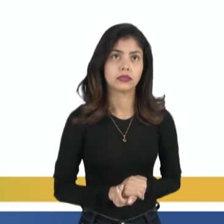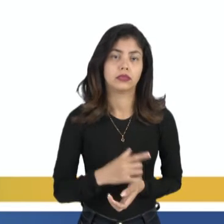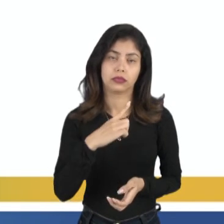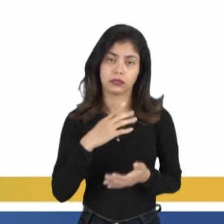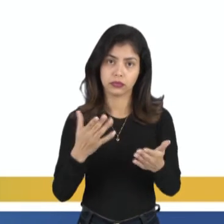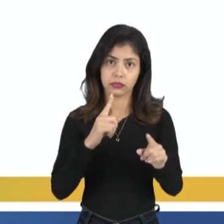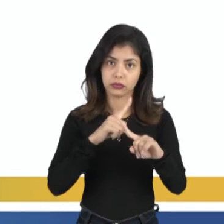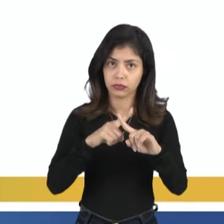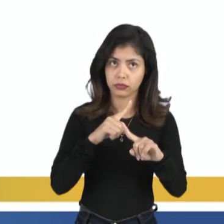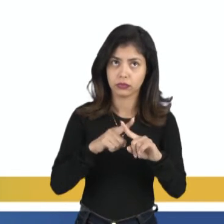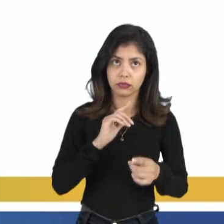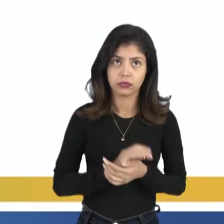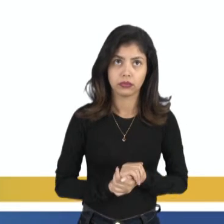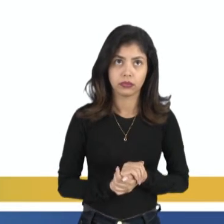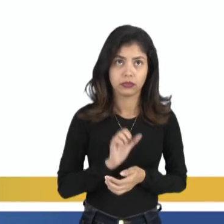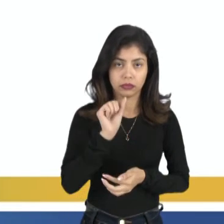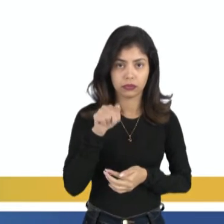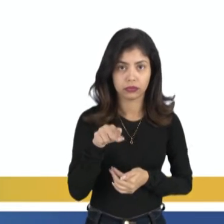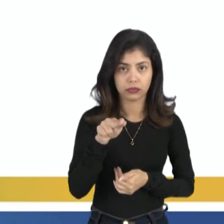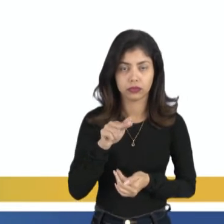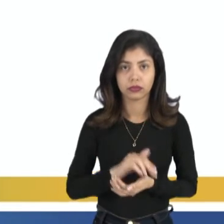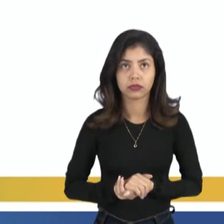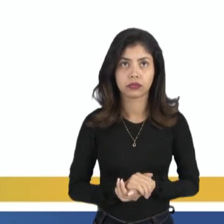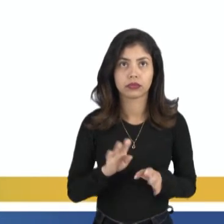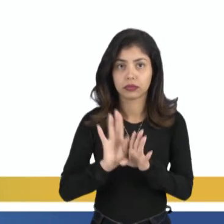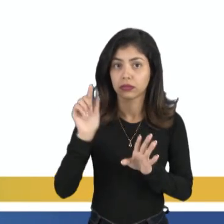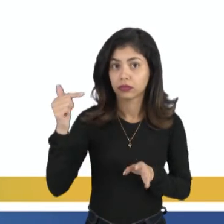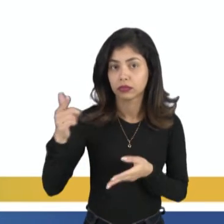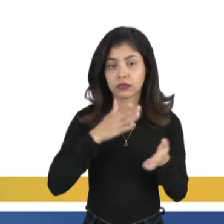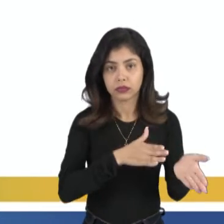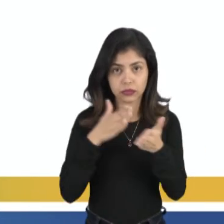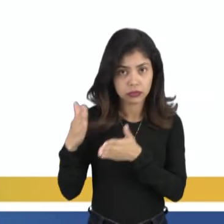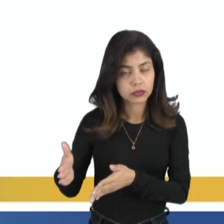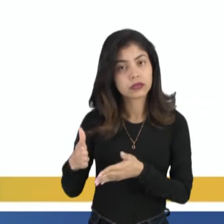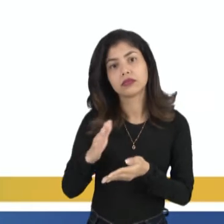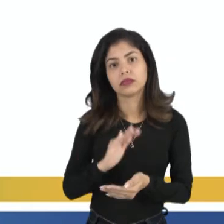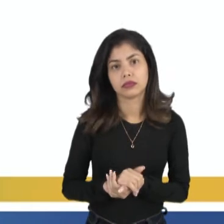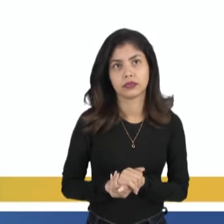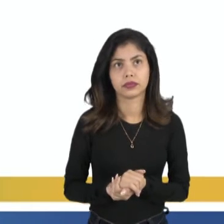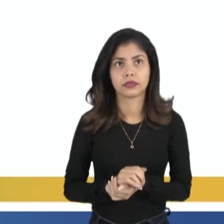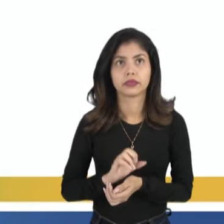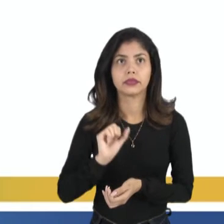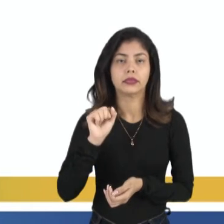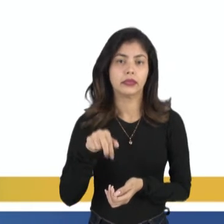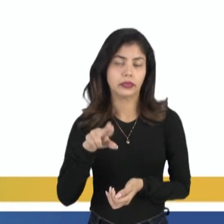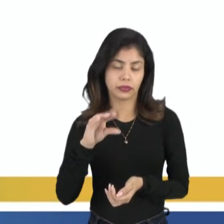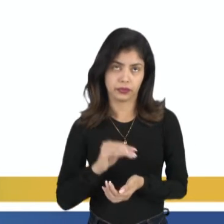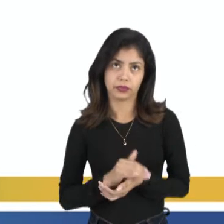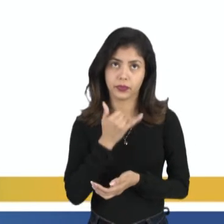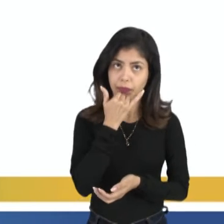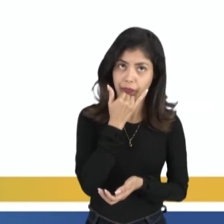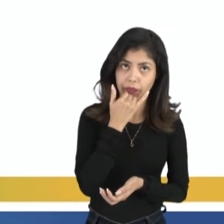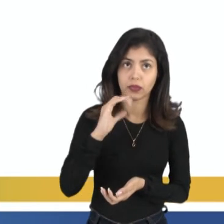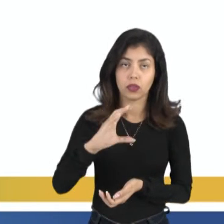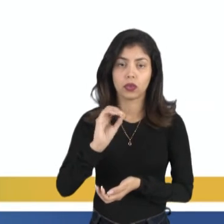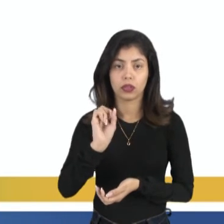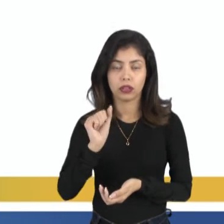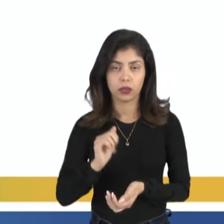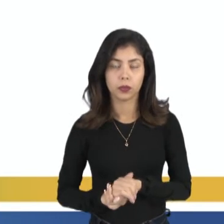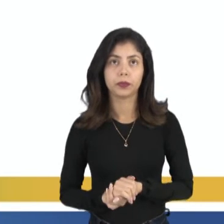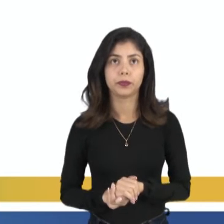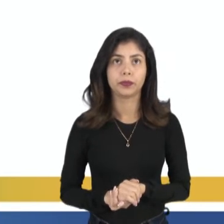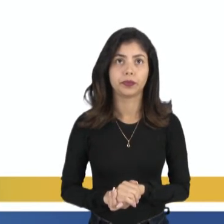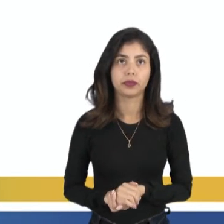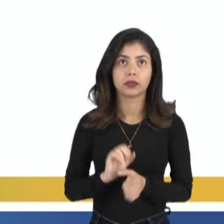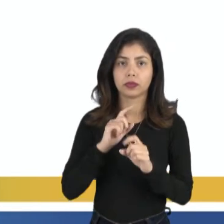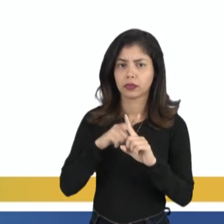peso aqui vezes o seno do ângulo aqui, que é 30. E aqui a outra parte do peso, que é o seno do ângulo, ou desculpa, o cosseno do ângulo vezes o